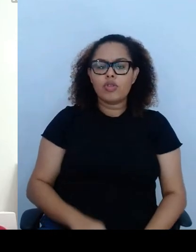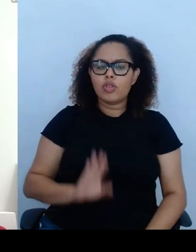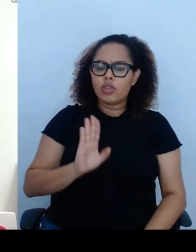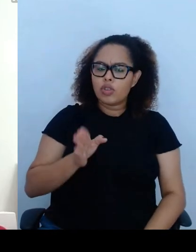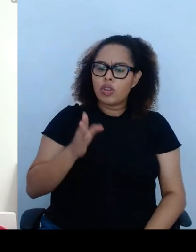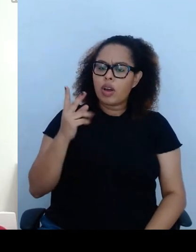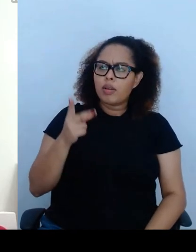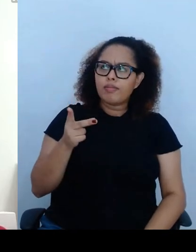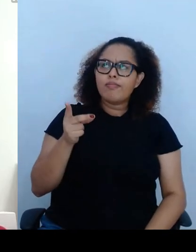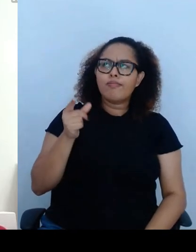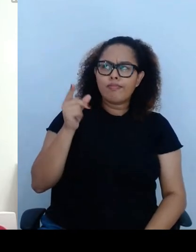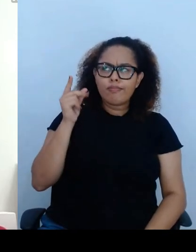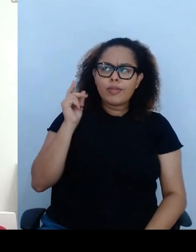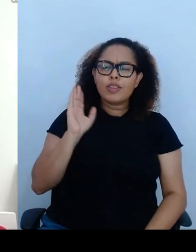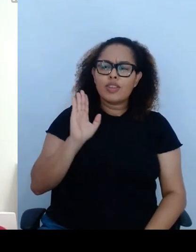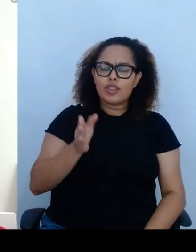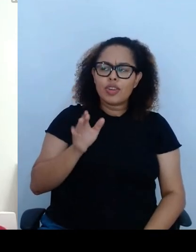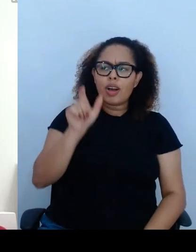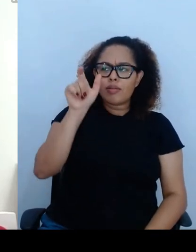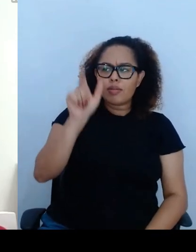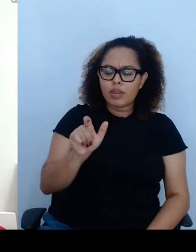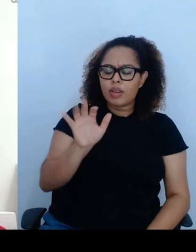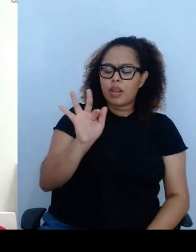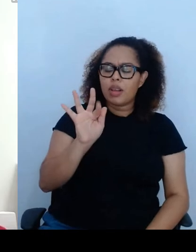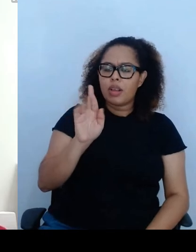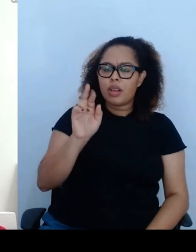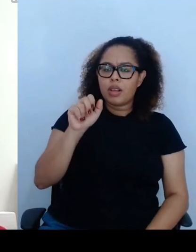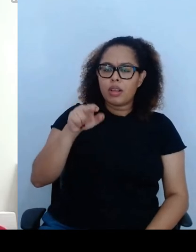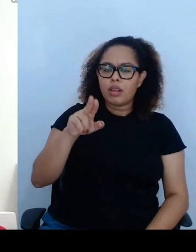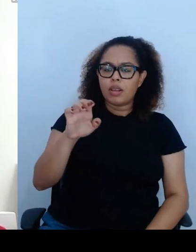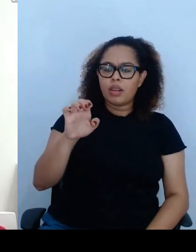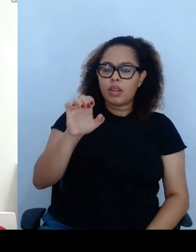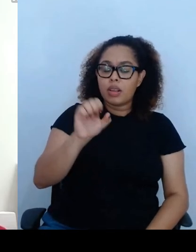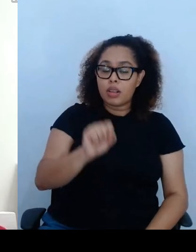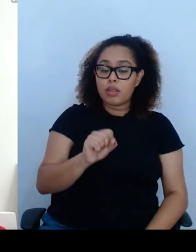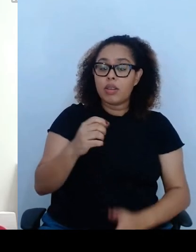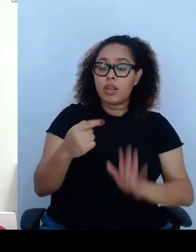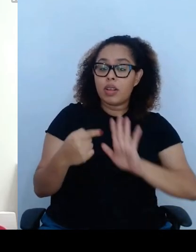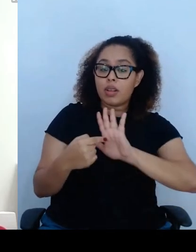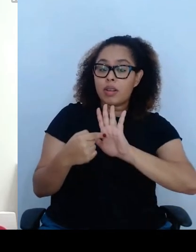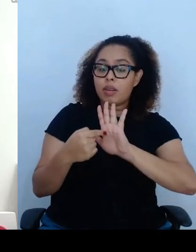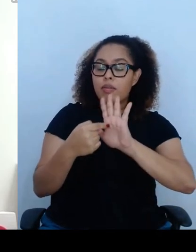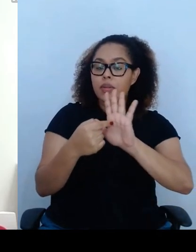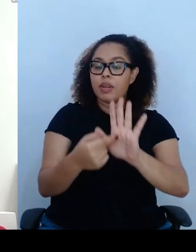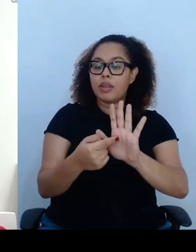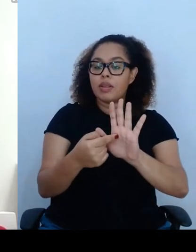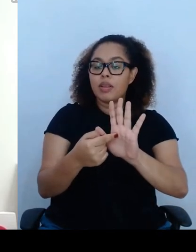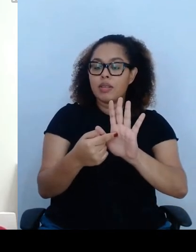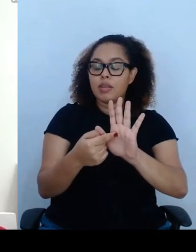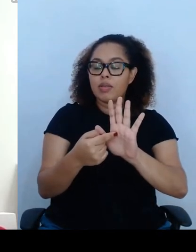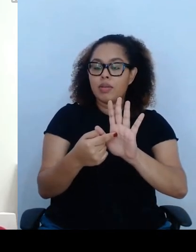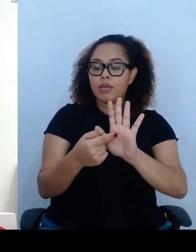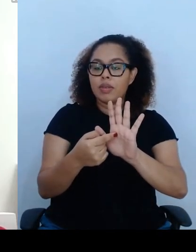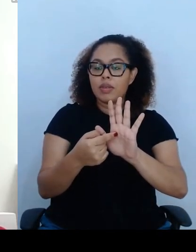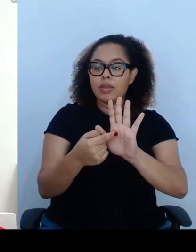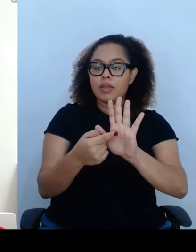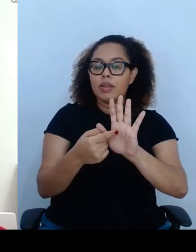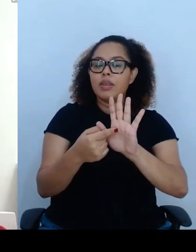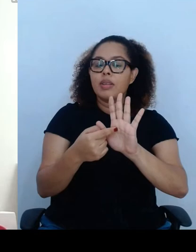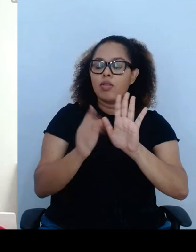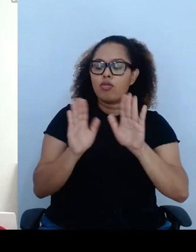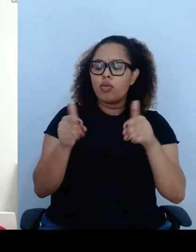falo sobre Francis Bacon a minha apresentação não se falou muito da minha pesquisa